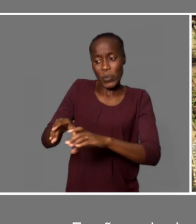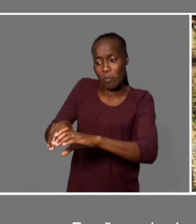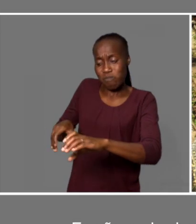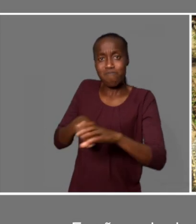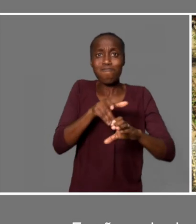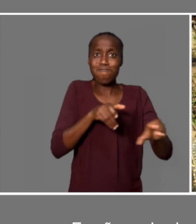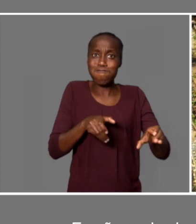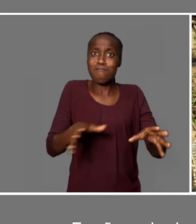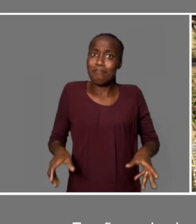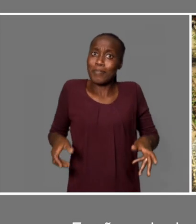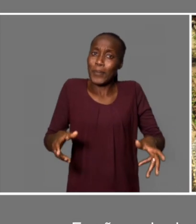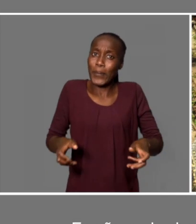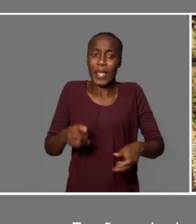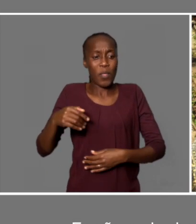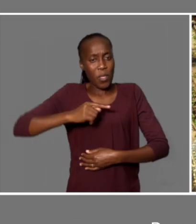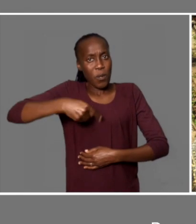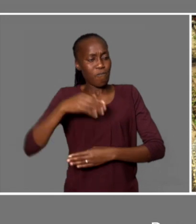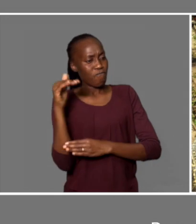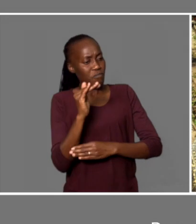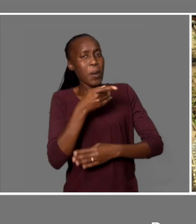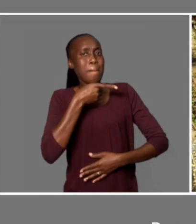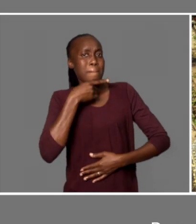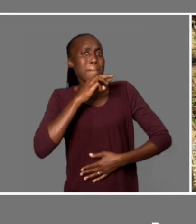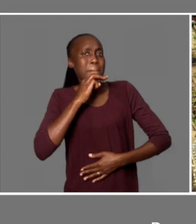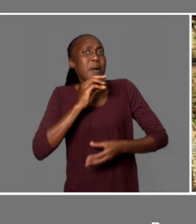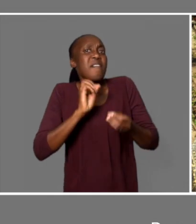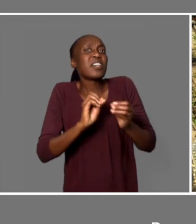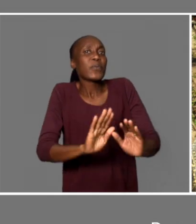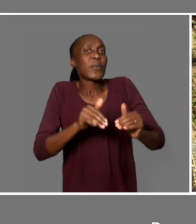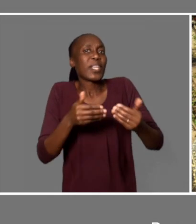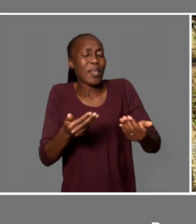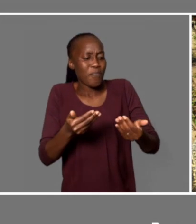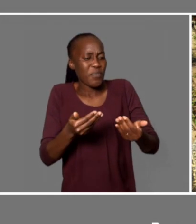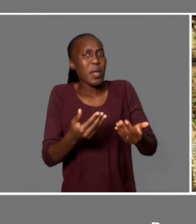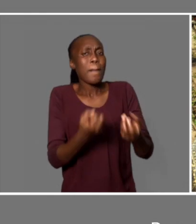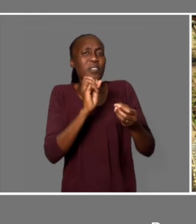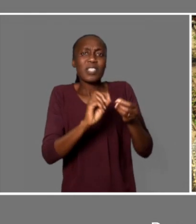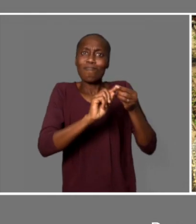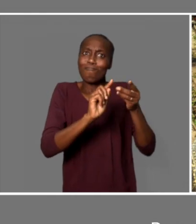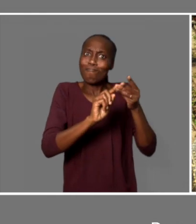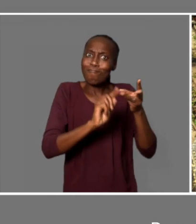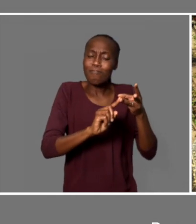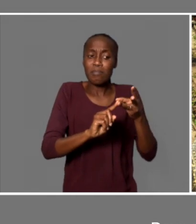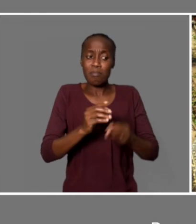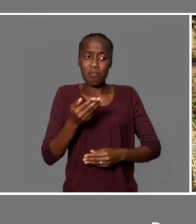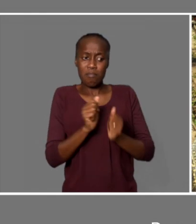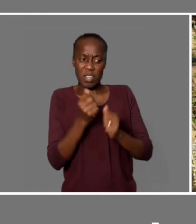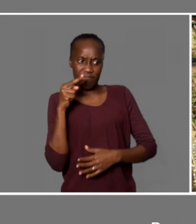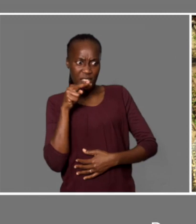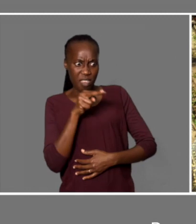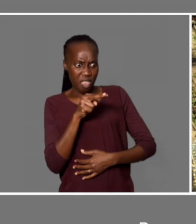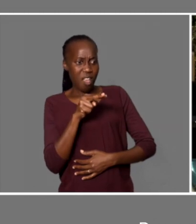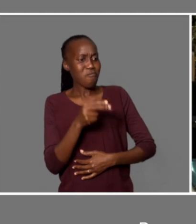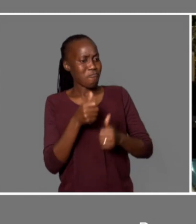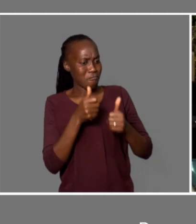fiz um pequeno comentário. Mas eu devo parabenizar o pai pela atitude que teve de querer sempre ver o